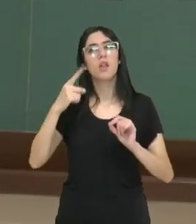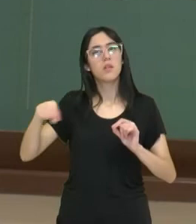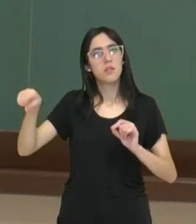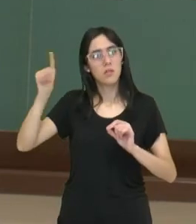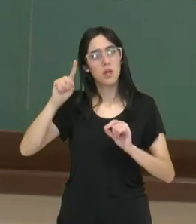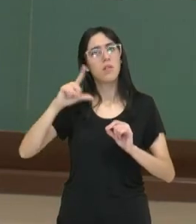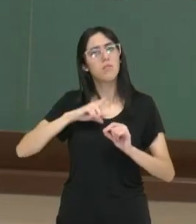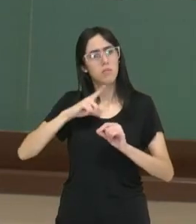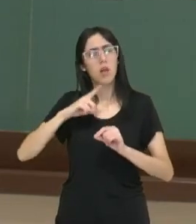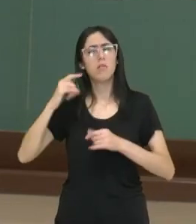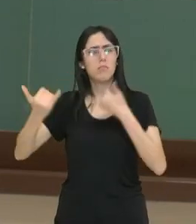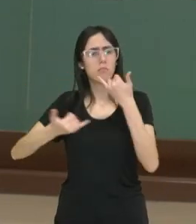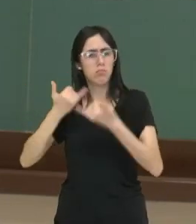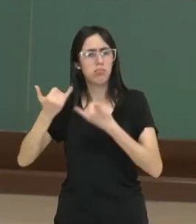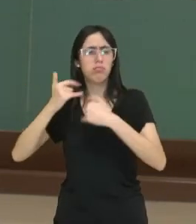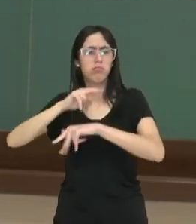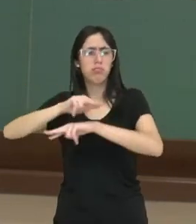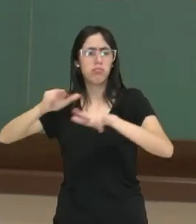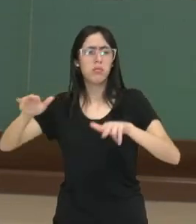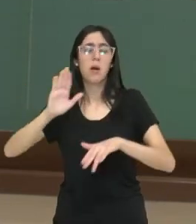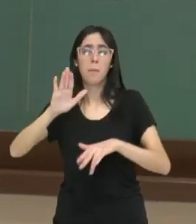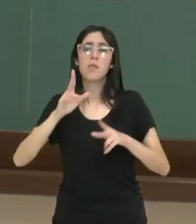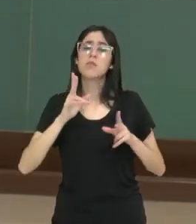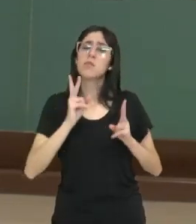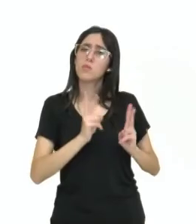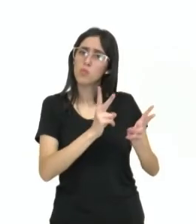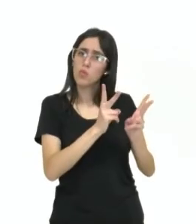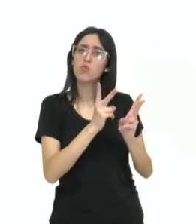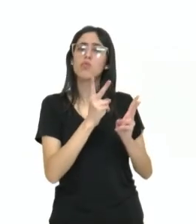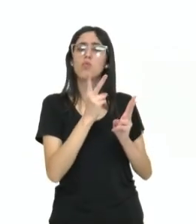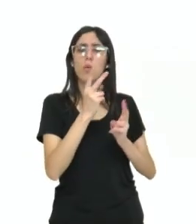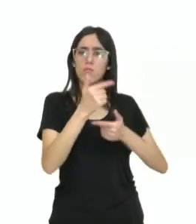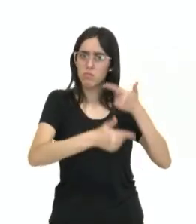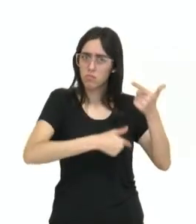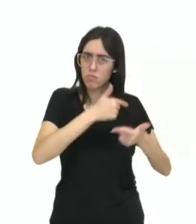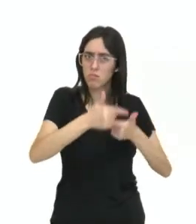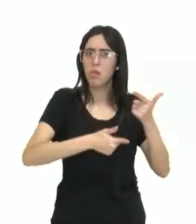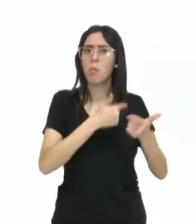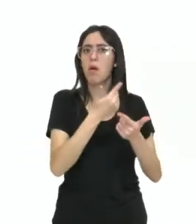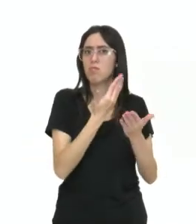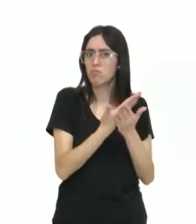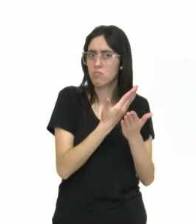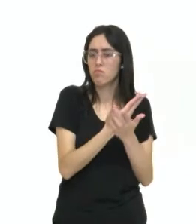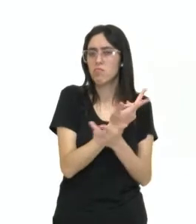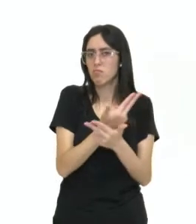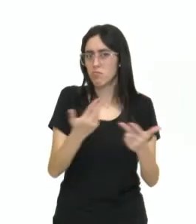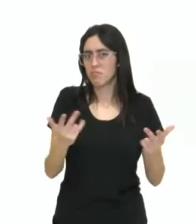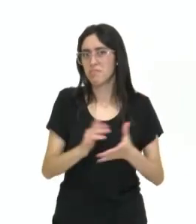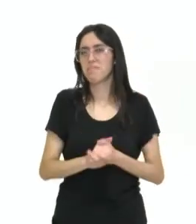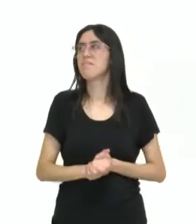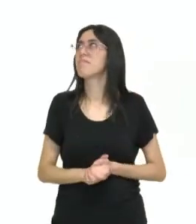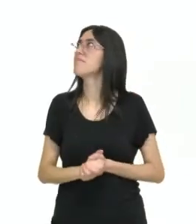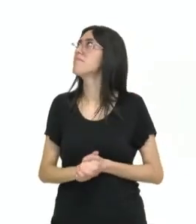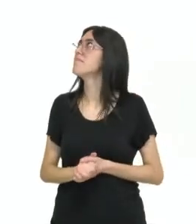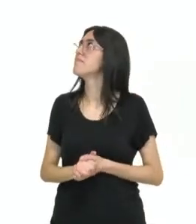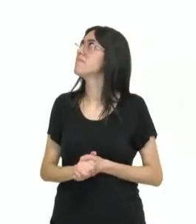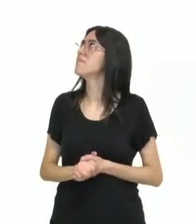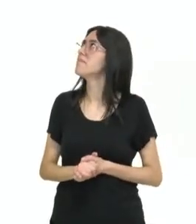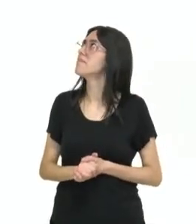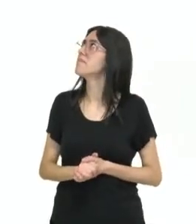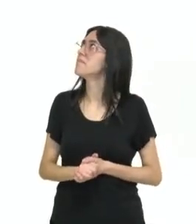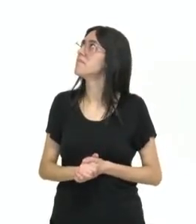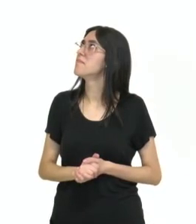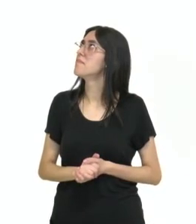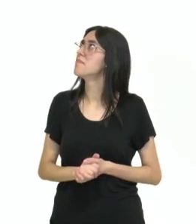os estudos. Corea del Sur, disfrutan de la vida y son buenos jugando al